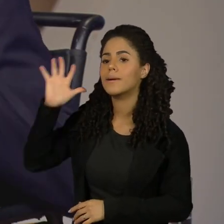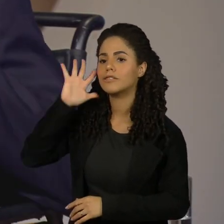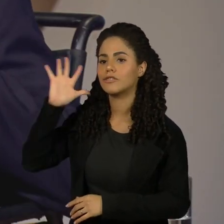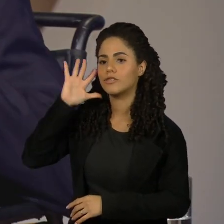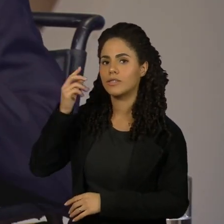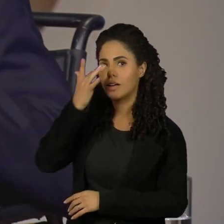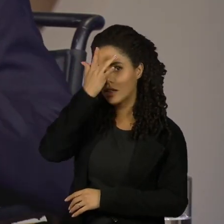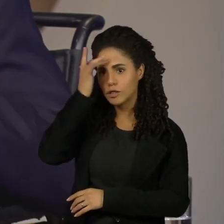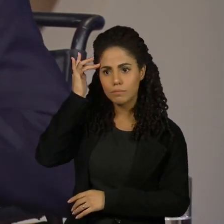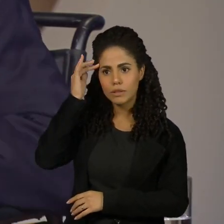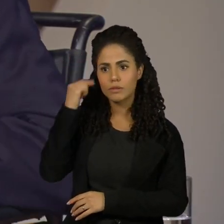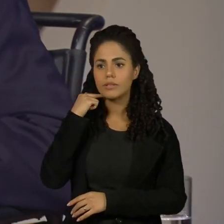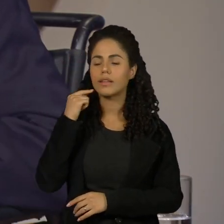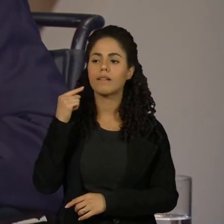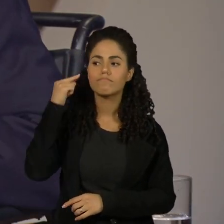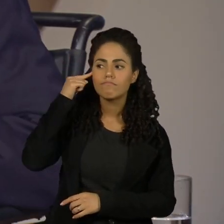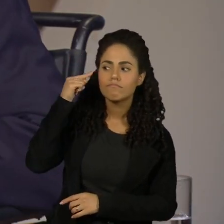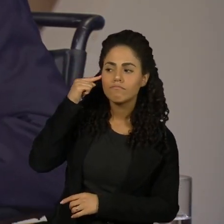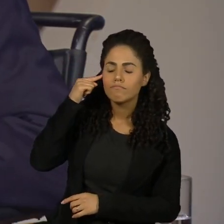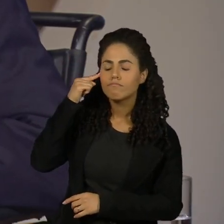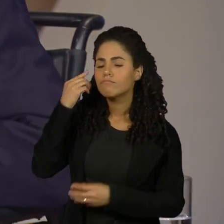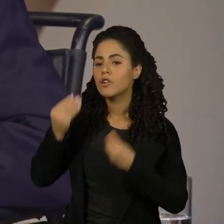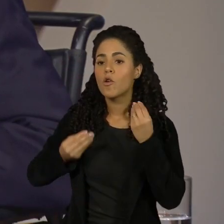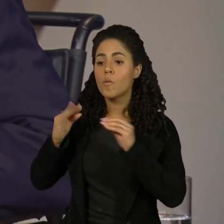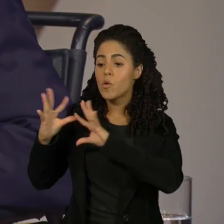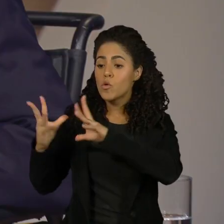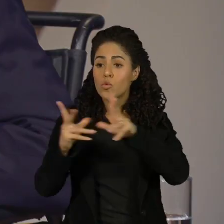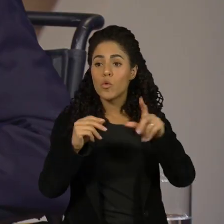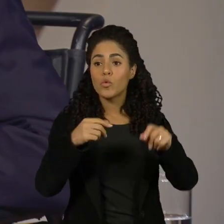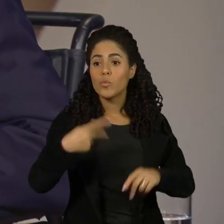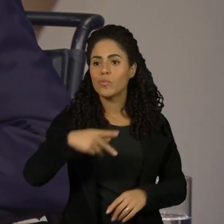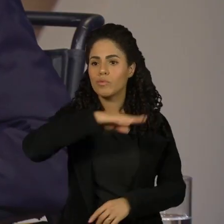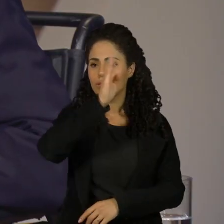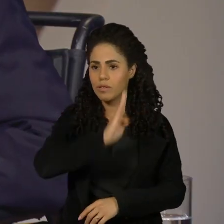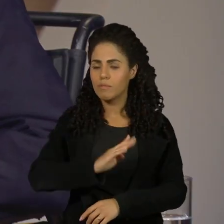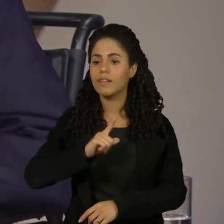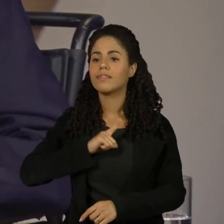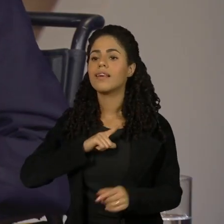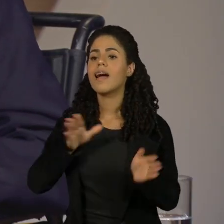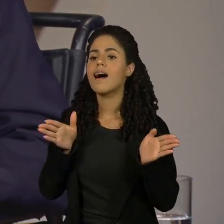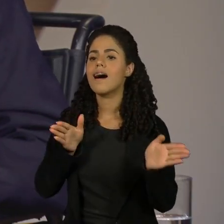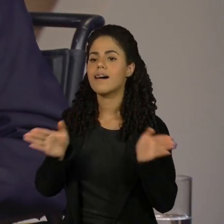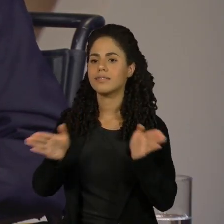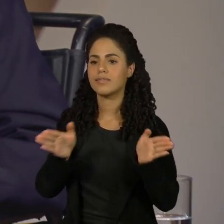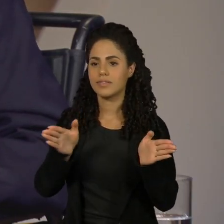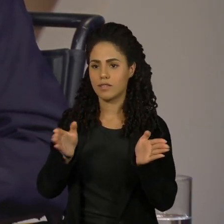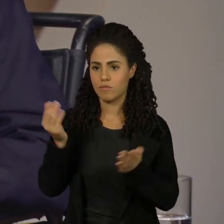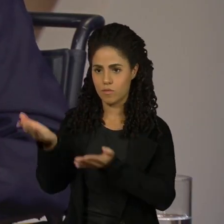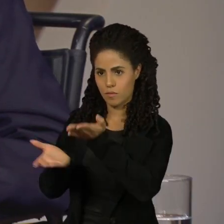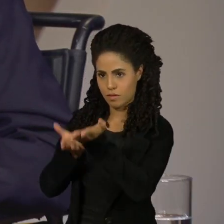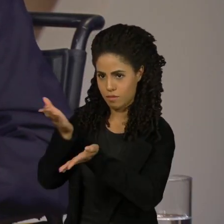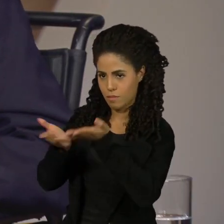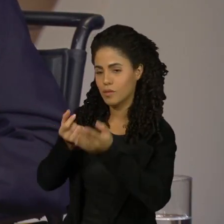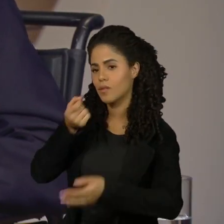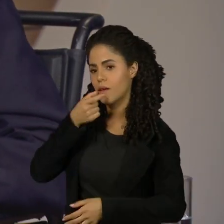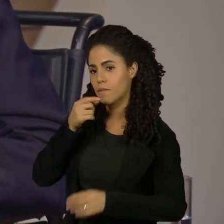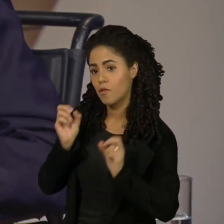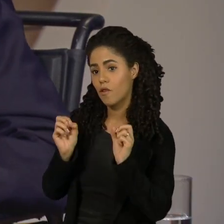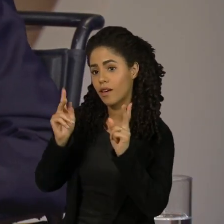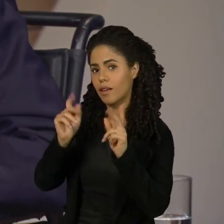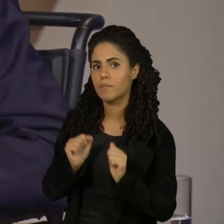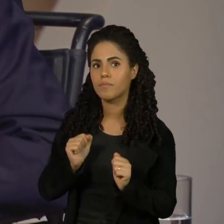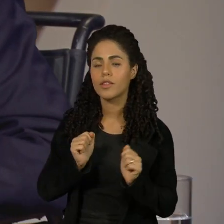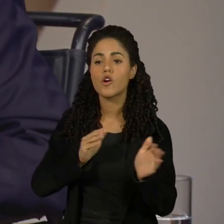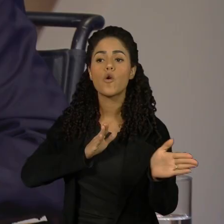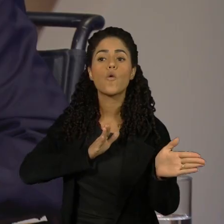agora o meio copo cheio daquilo que o Beto estava falando, todo mundo no Brasil tem acesso ao tratamento do coquetel. O acesso nos